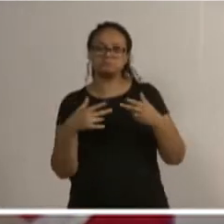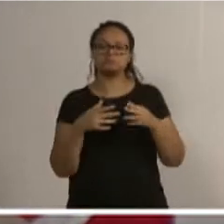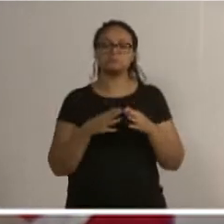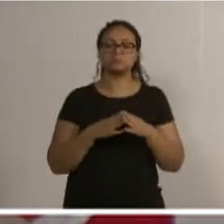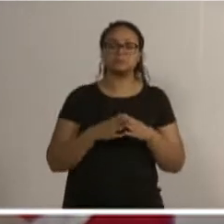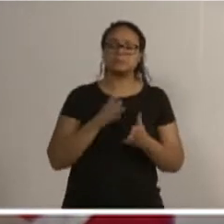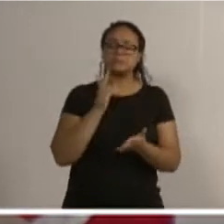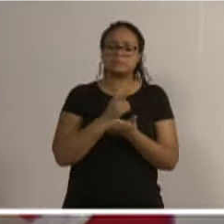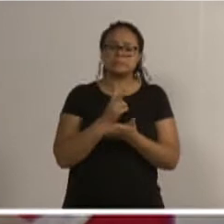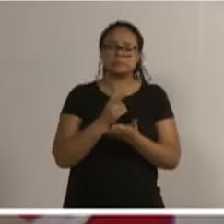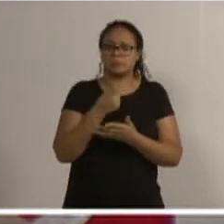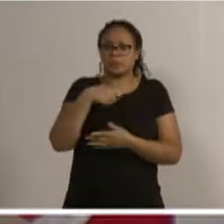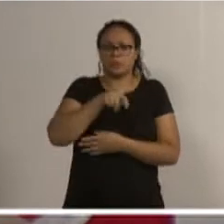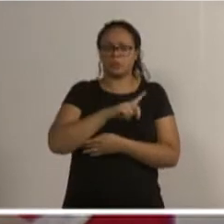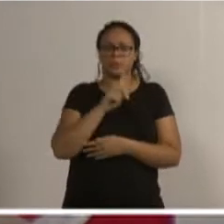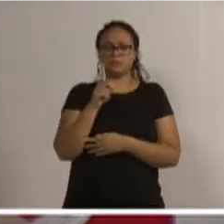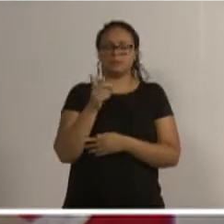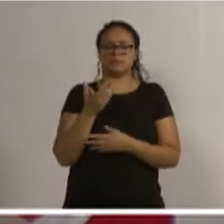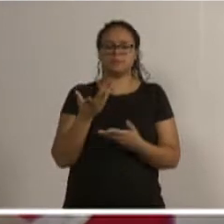sem precisar